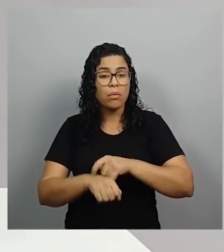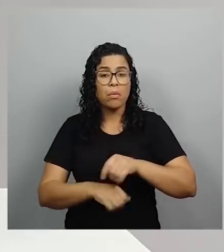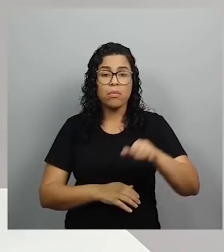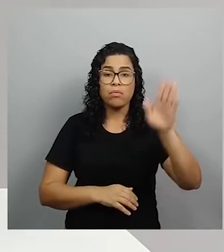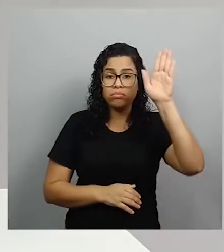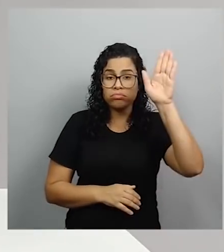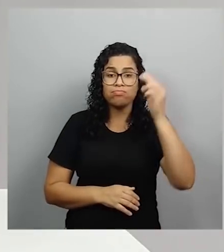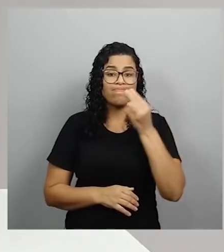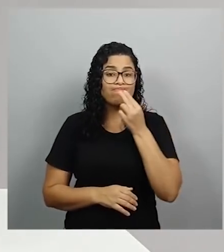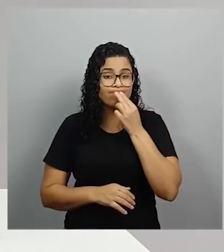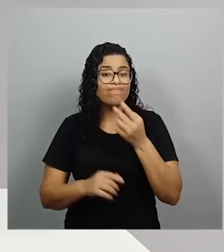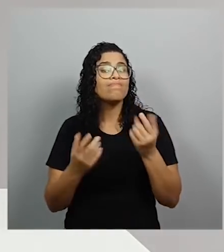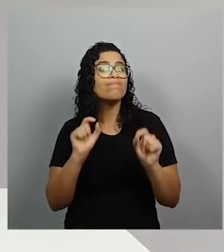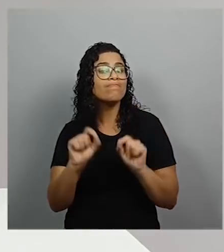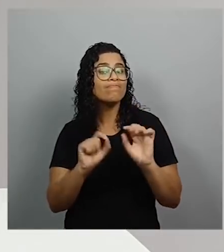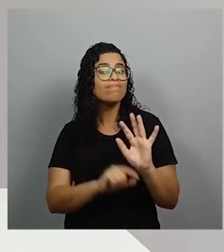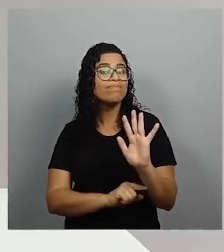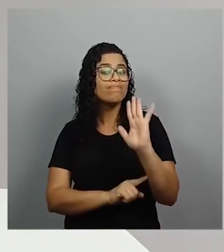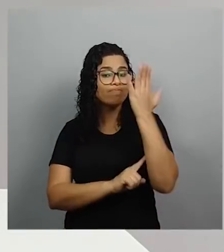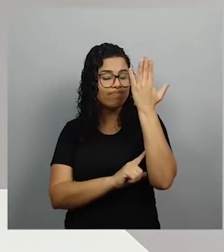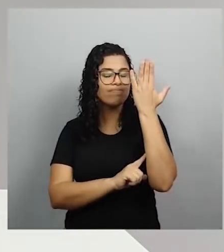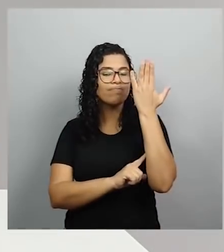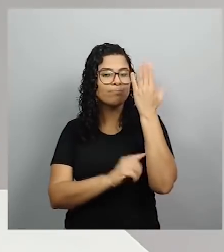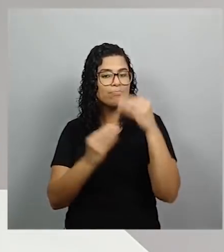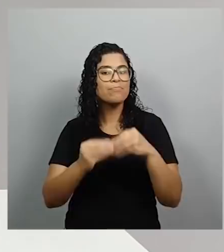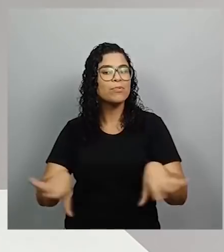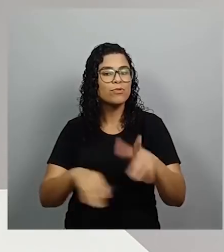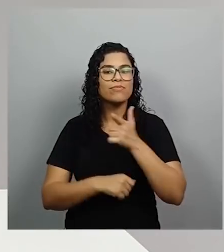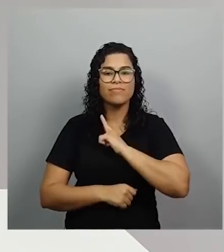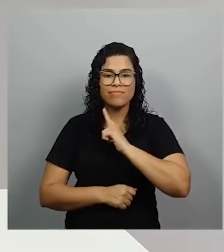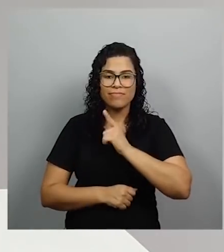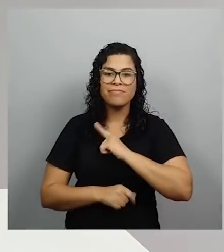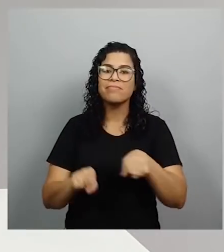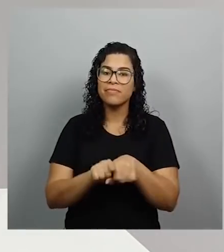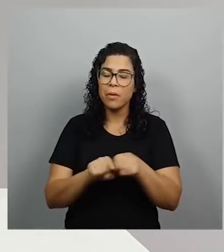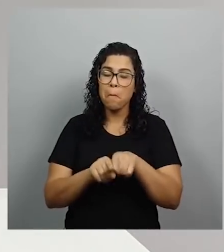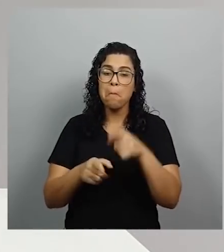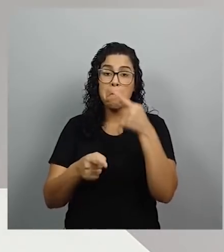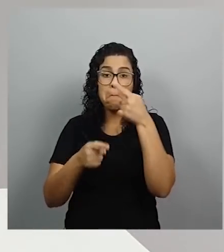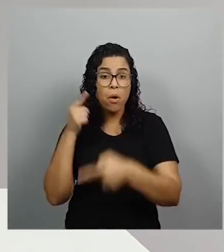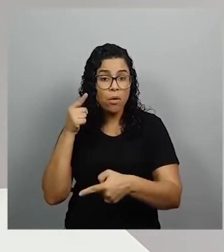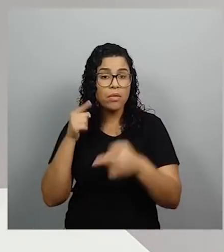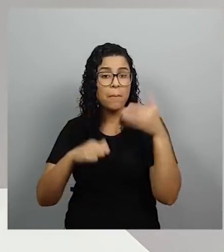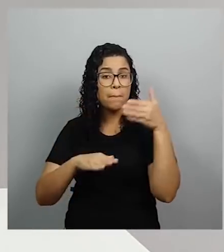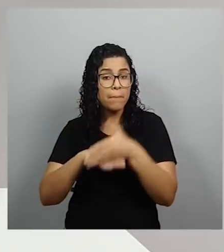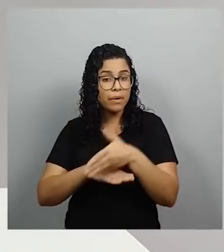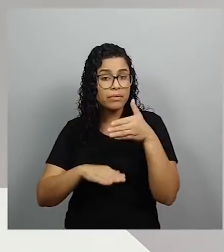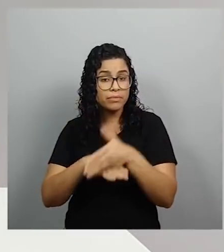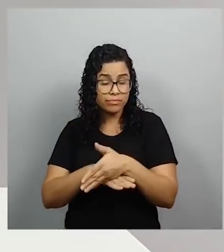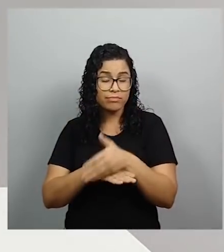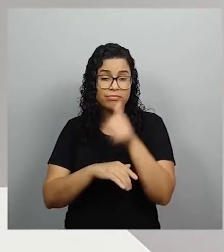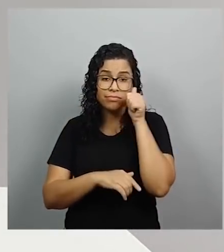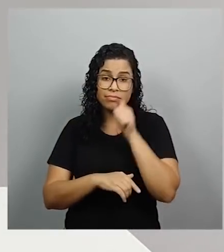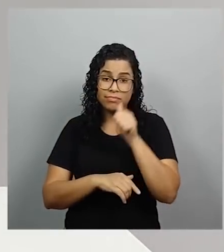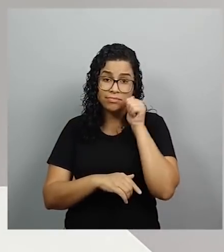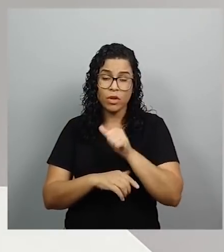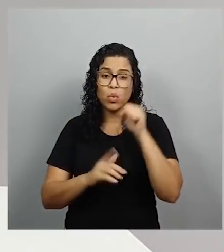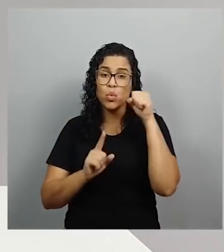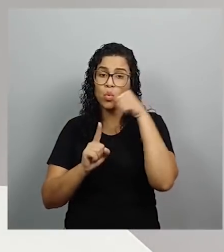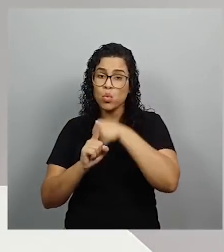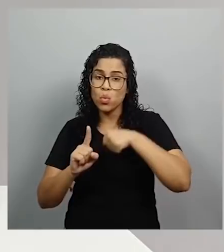das mulheres nos esportes ficou bem prejudicada, sendo proibida a participação feminina na prática